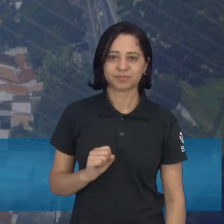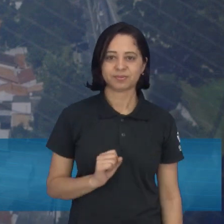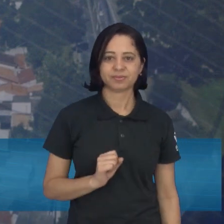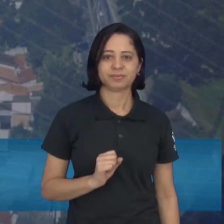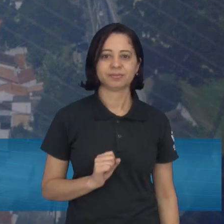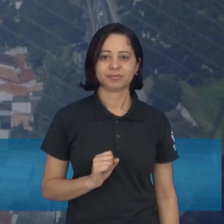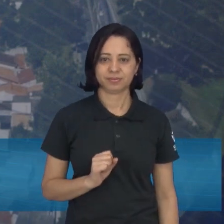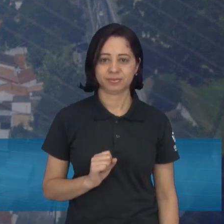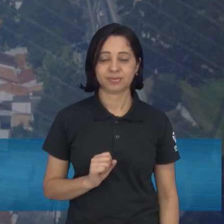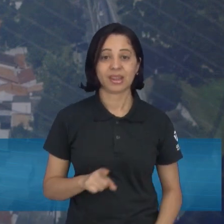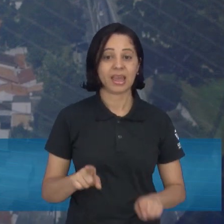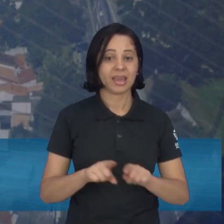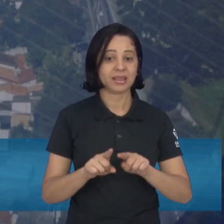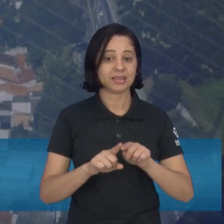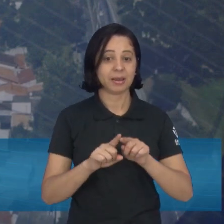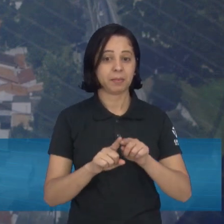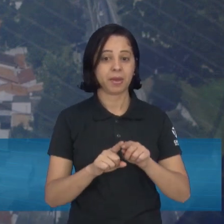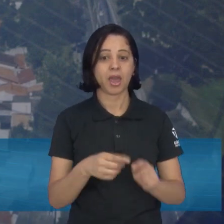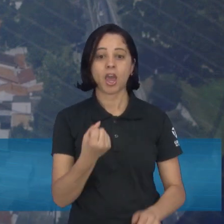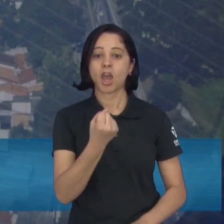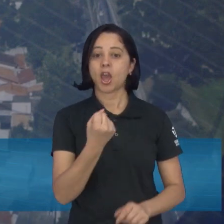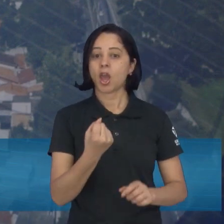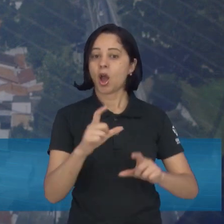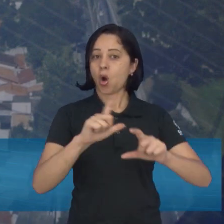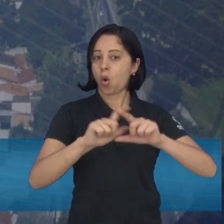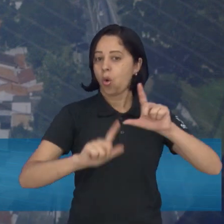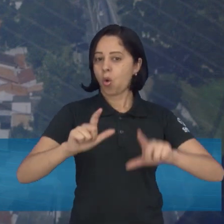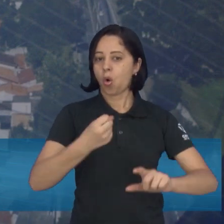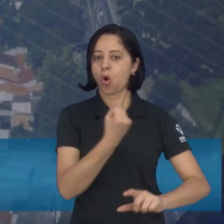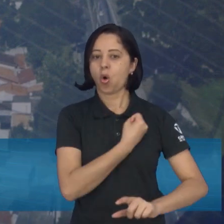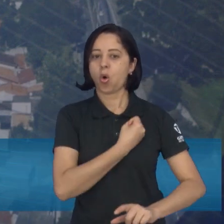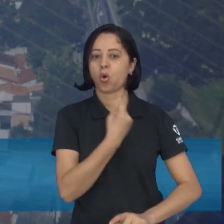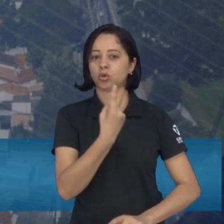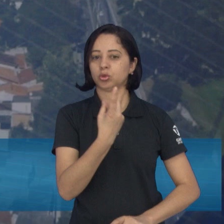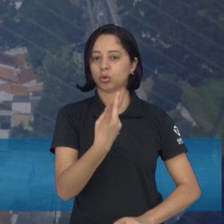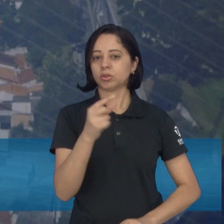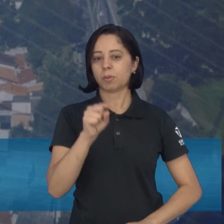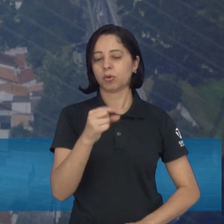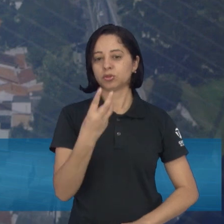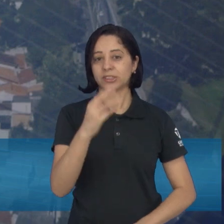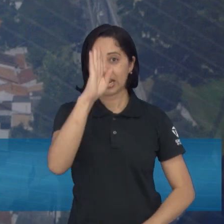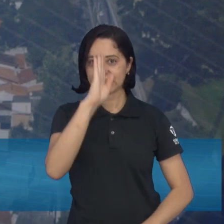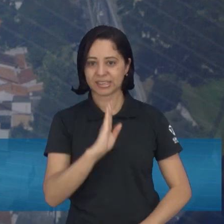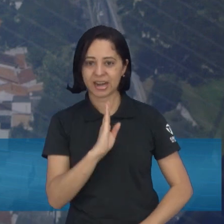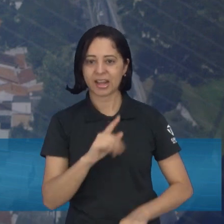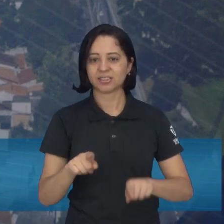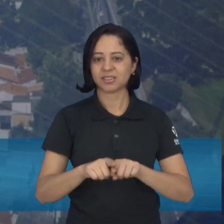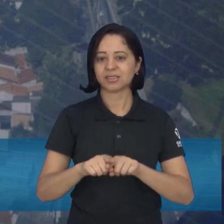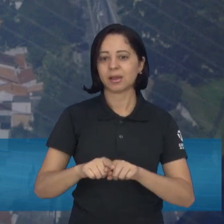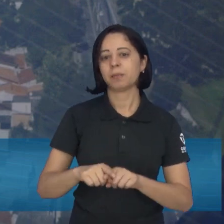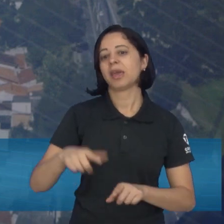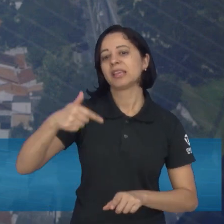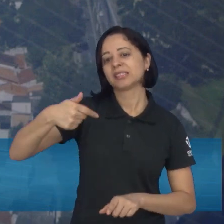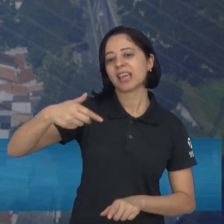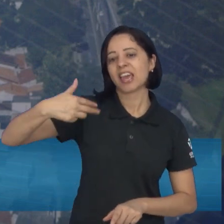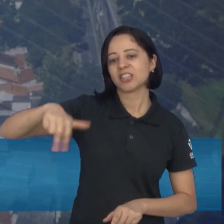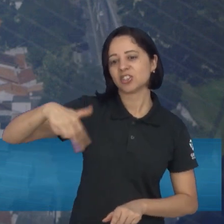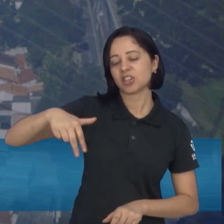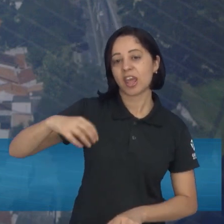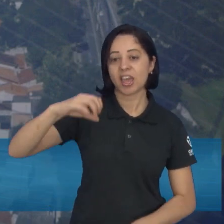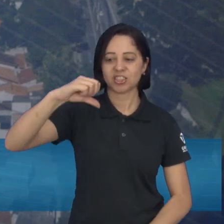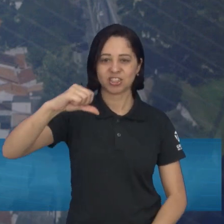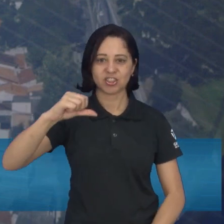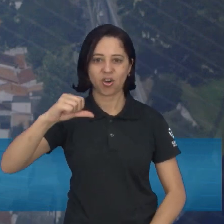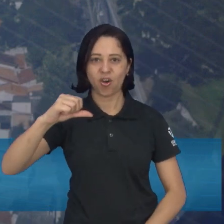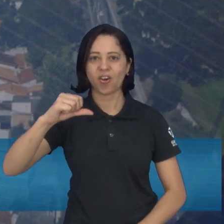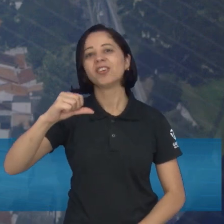youtube.com/tvcâmarasjc, também pelos canais 12.3, que é o canal aberto, 7 da NET e também o 9 da Vivo. Não tem desculpa para não